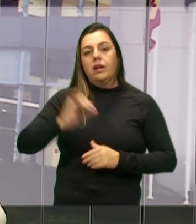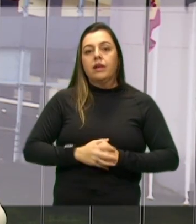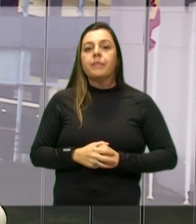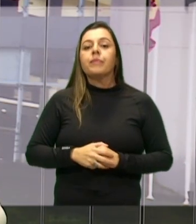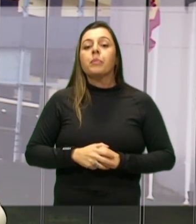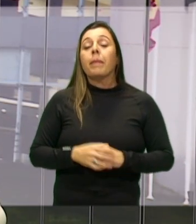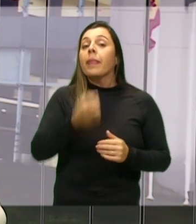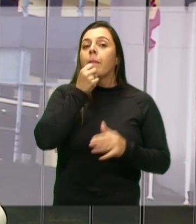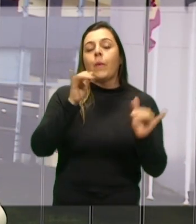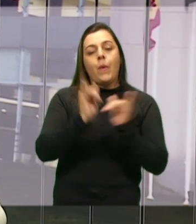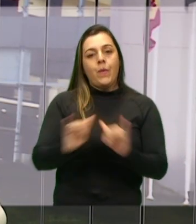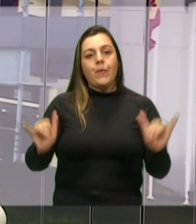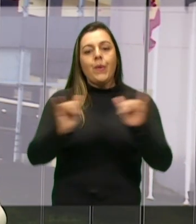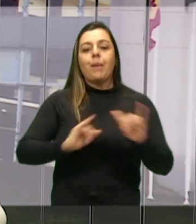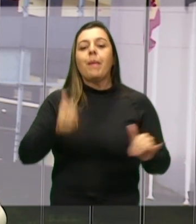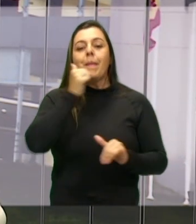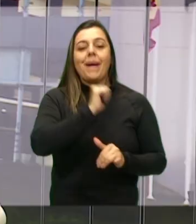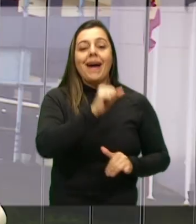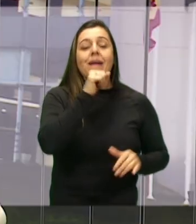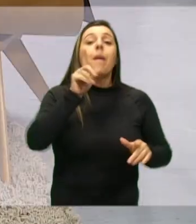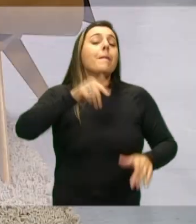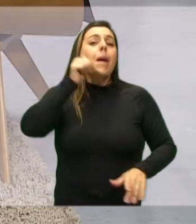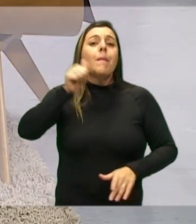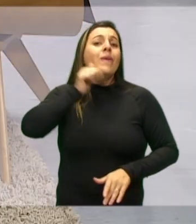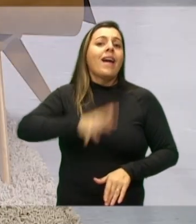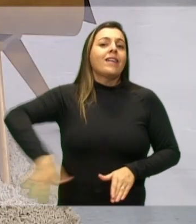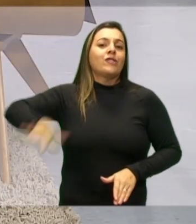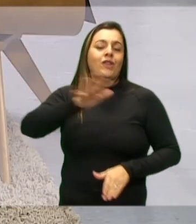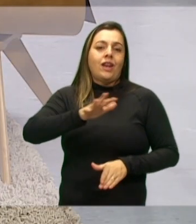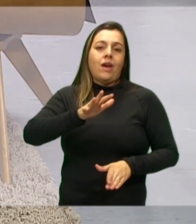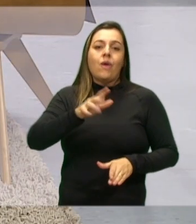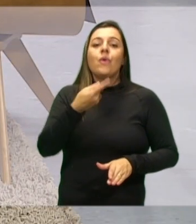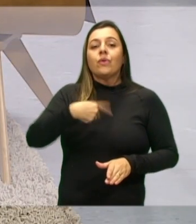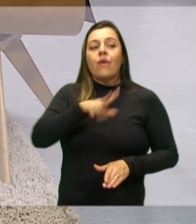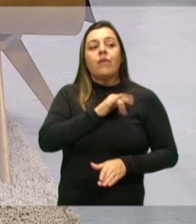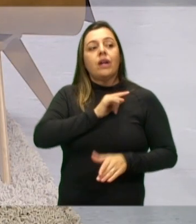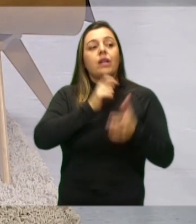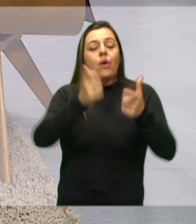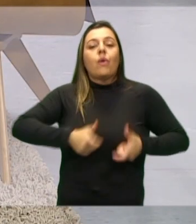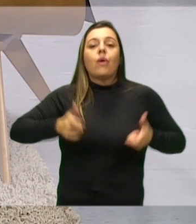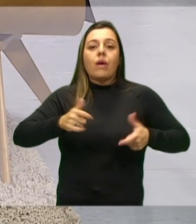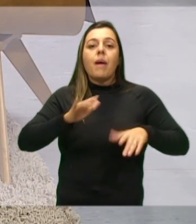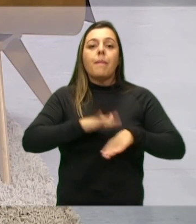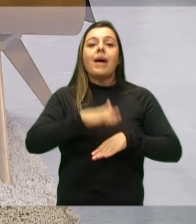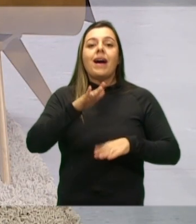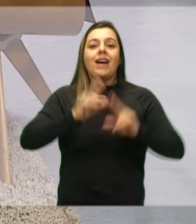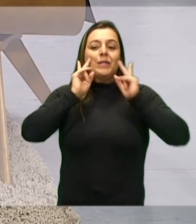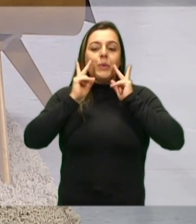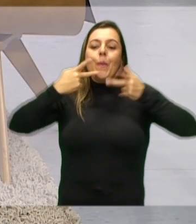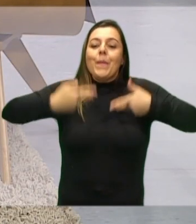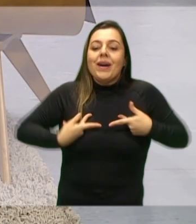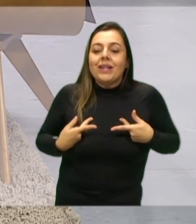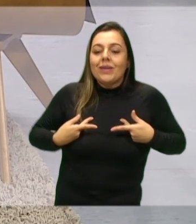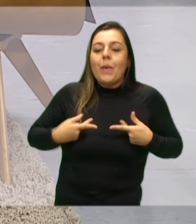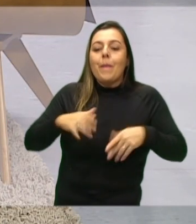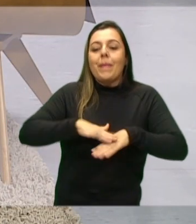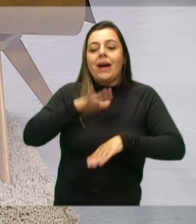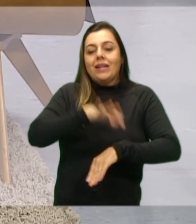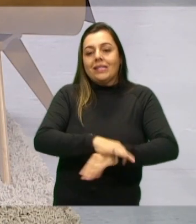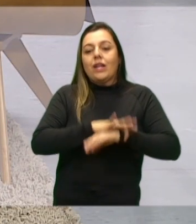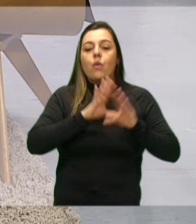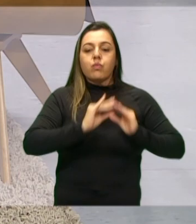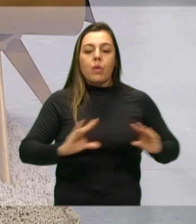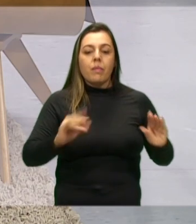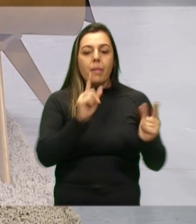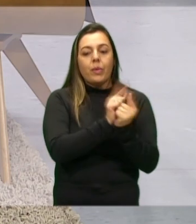boa notícia, né, para as mães, para as mulheres da cidade, é que a gente vai ter um local com mais humanidade, com mais segurança e